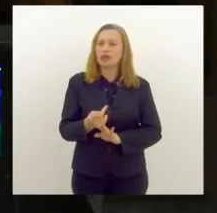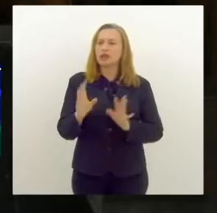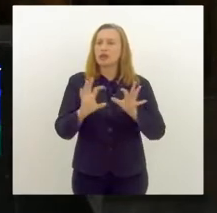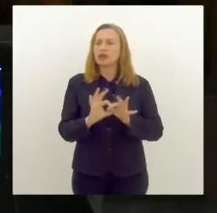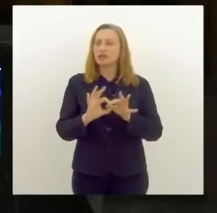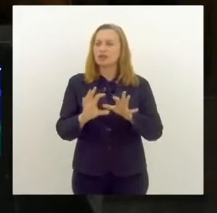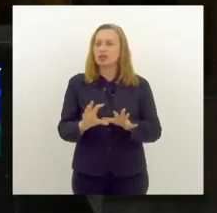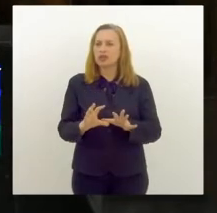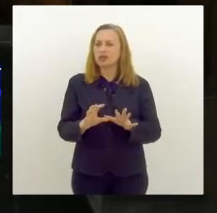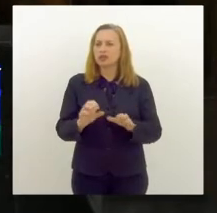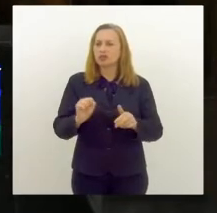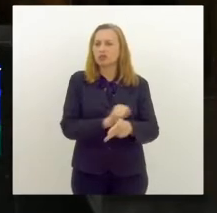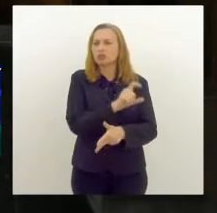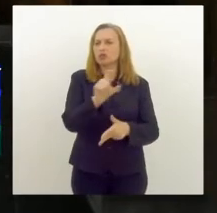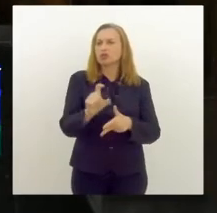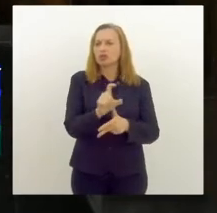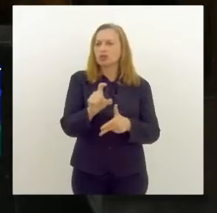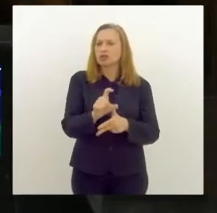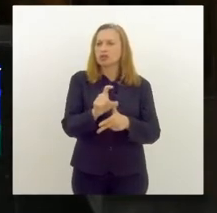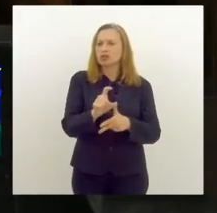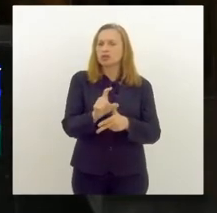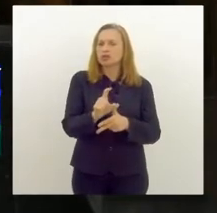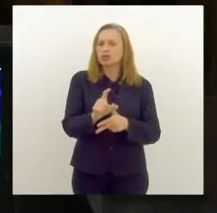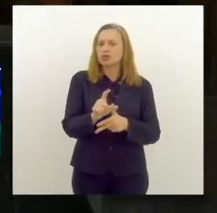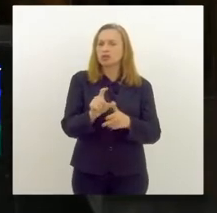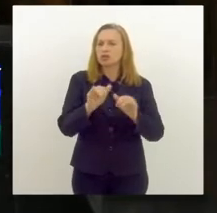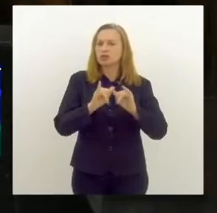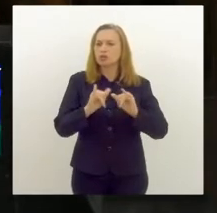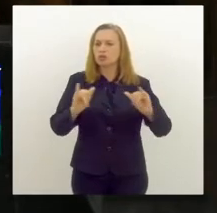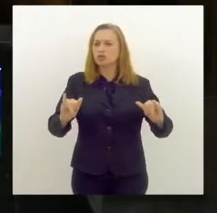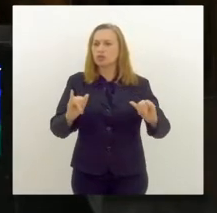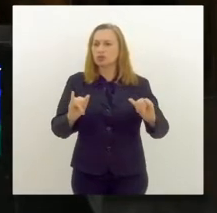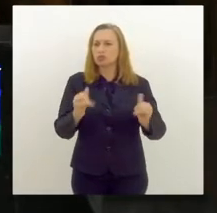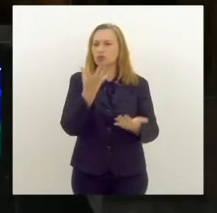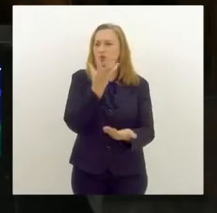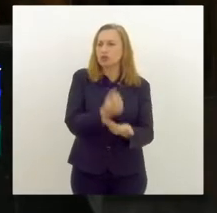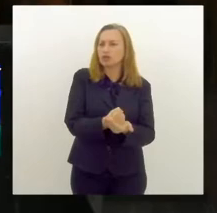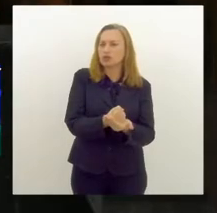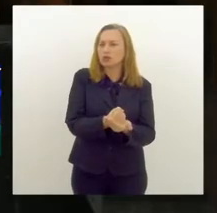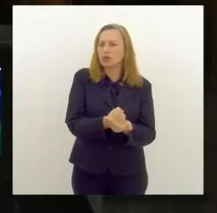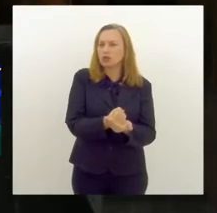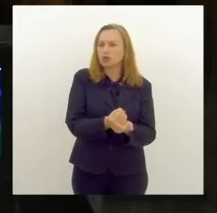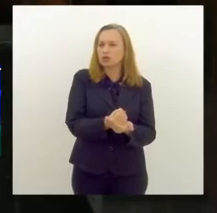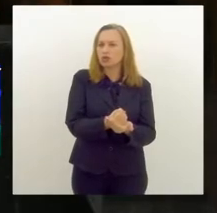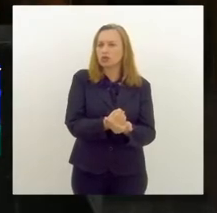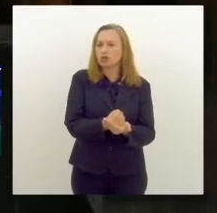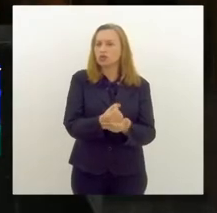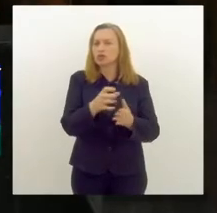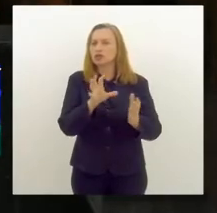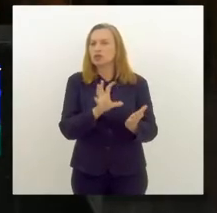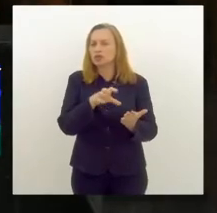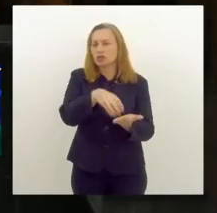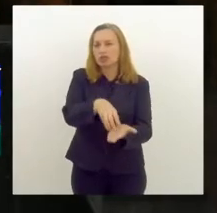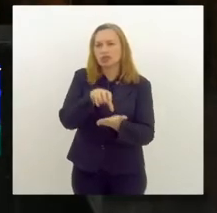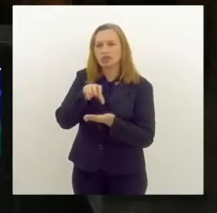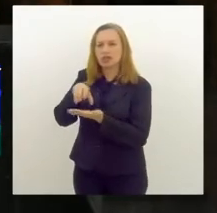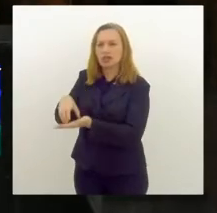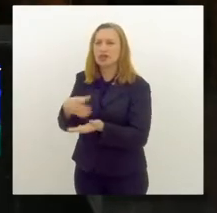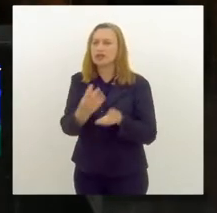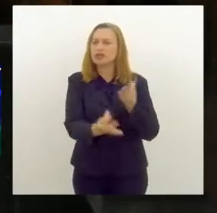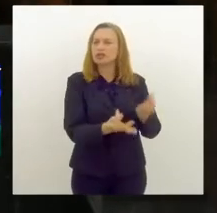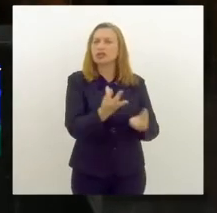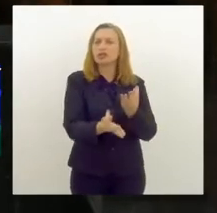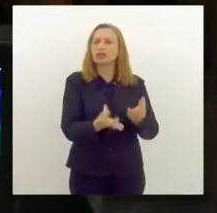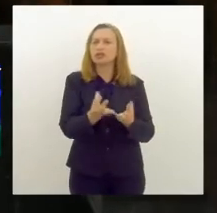autorização para que o Poder Executivo mantenha e divulgue um cadastro atualizado das unidades de tratamento